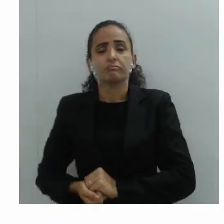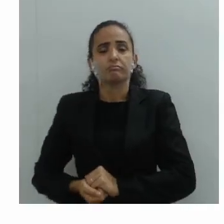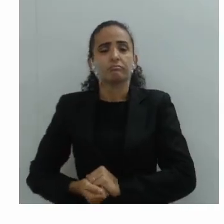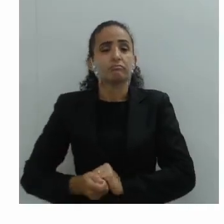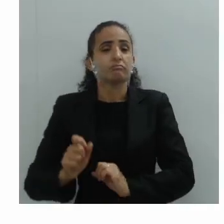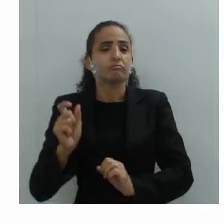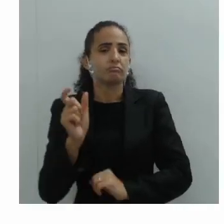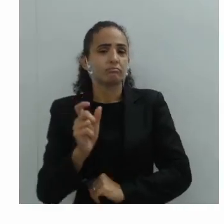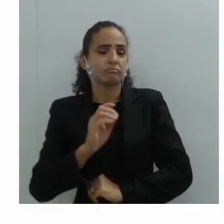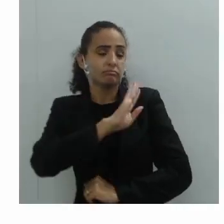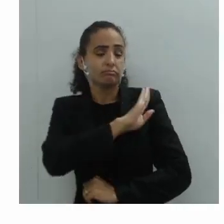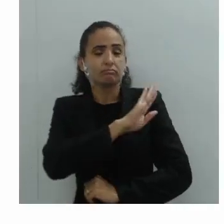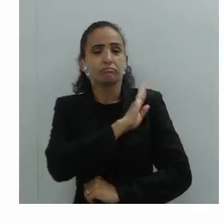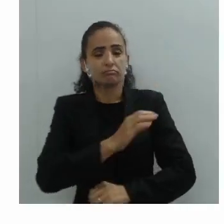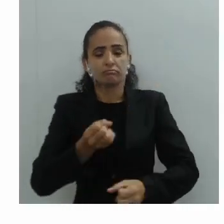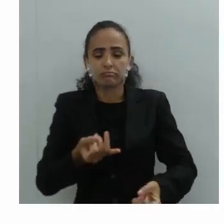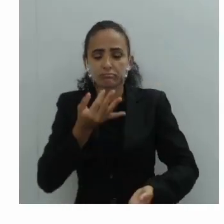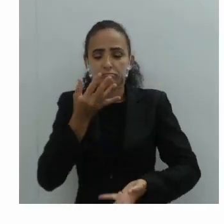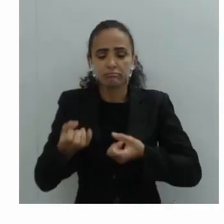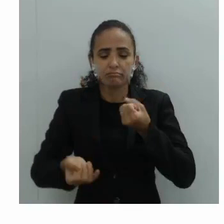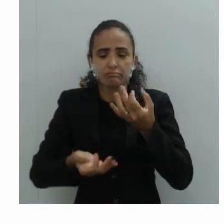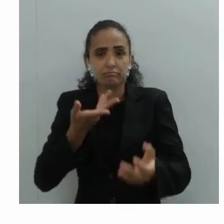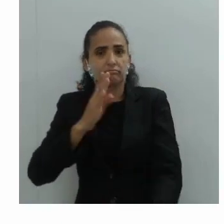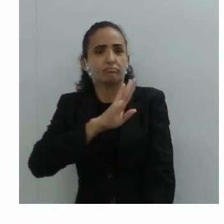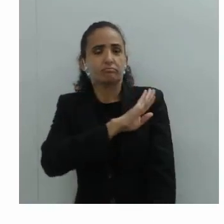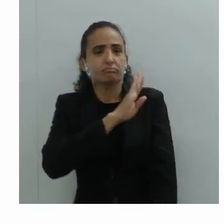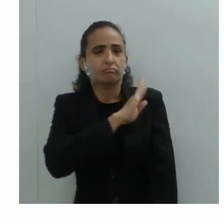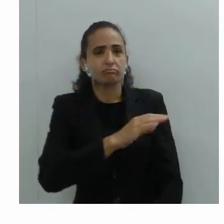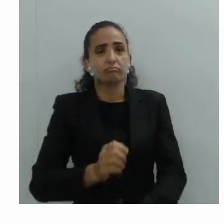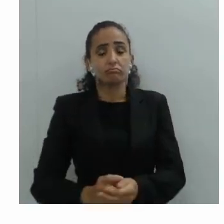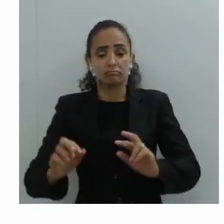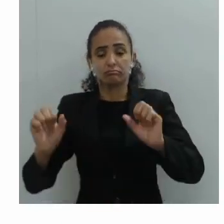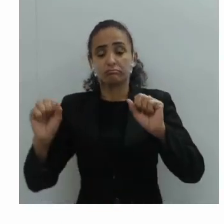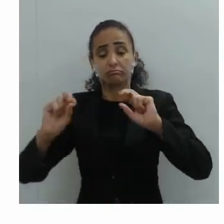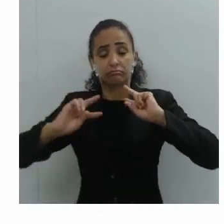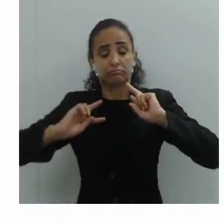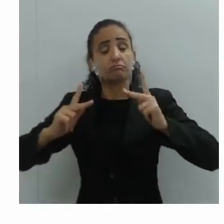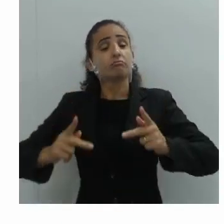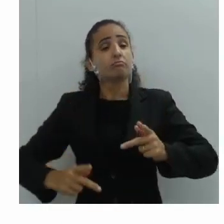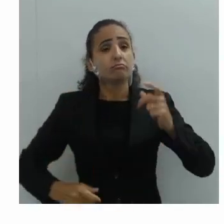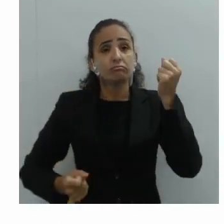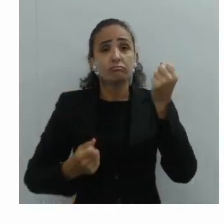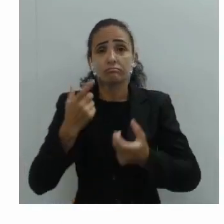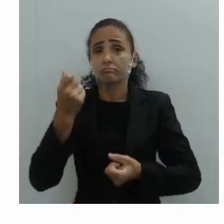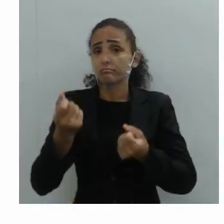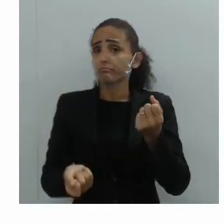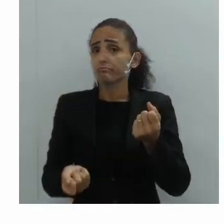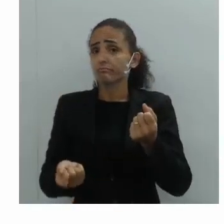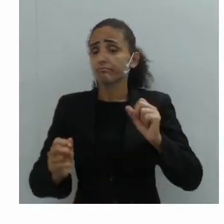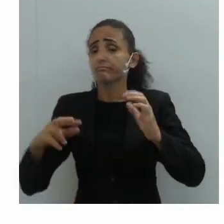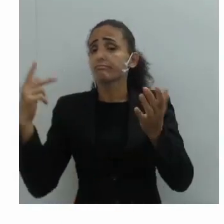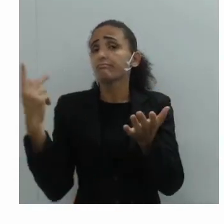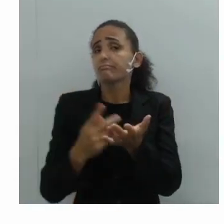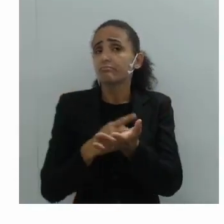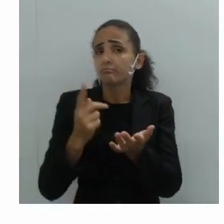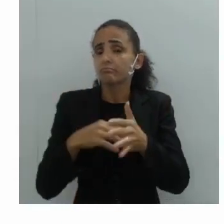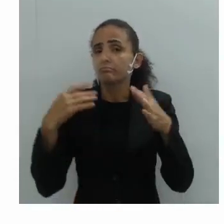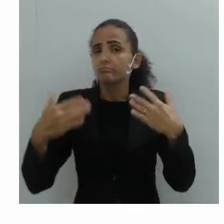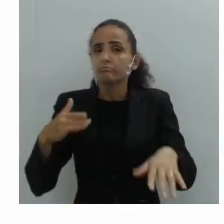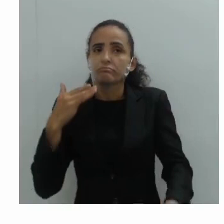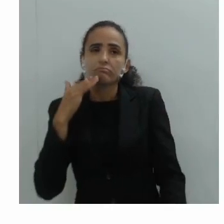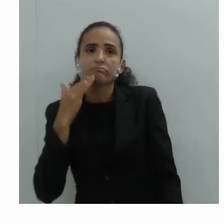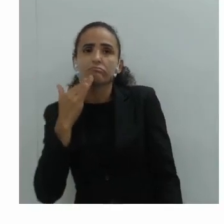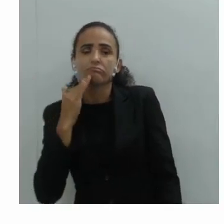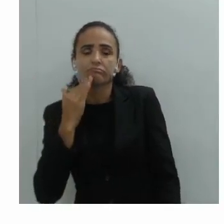para vocês um poema, né? Preconceito. O ser humano, às vezes, é desumano. E o maior defeito